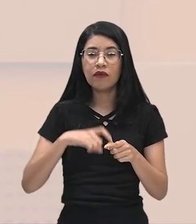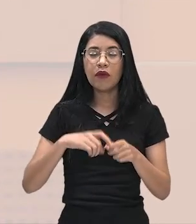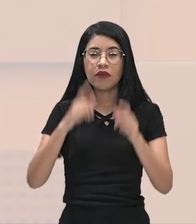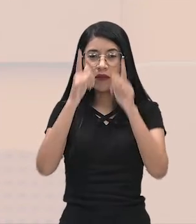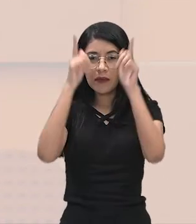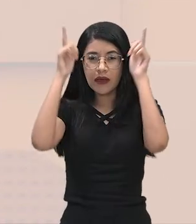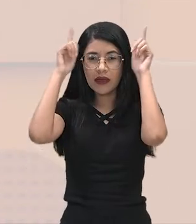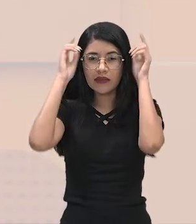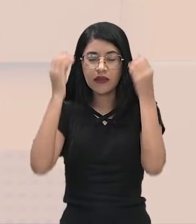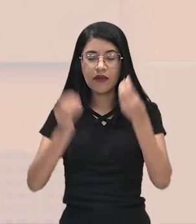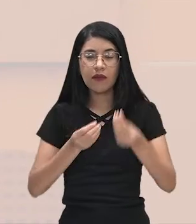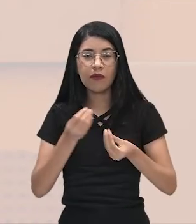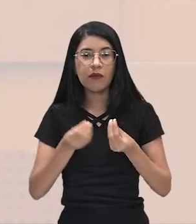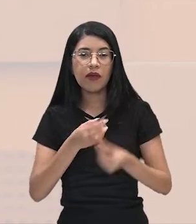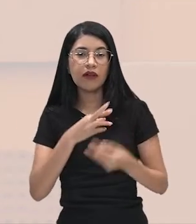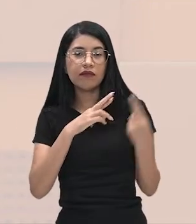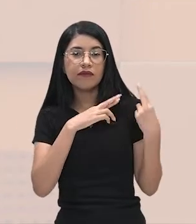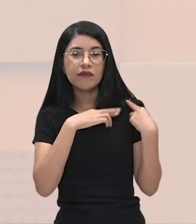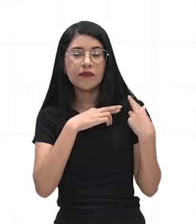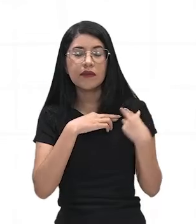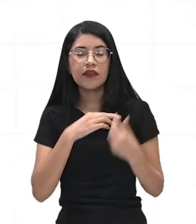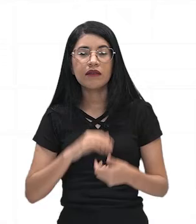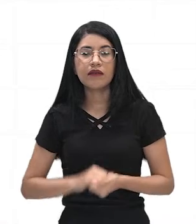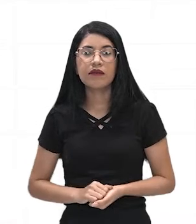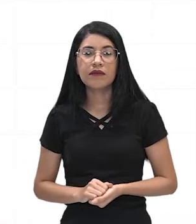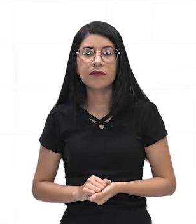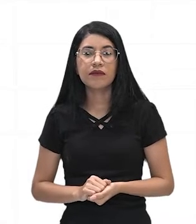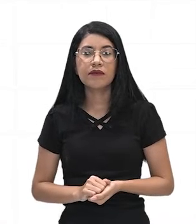o papel dessa mulher na Grécia. Olha só.